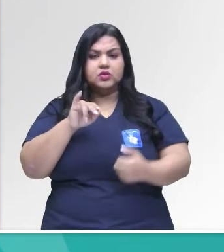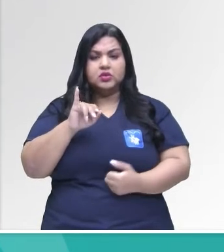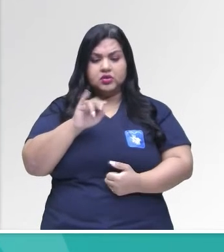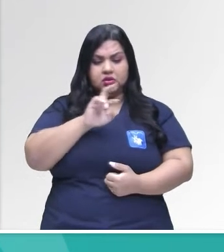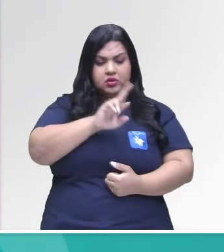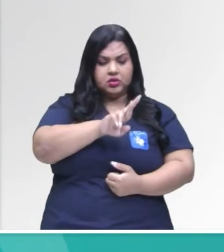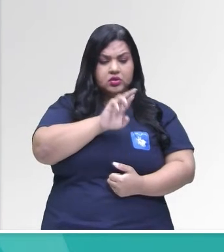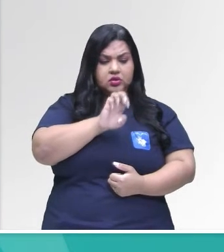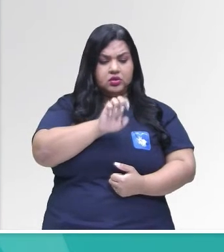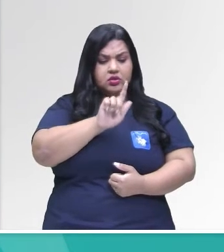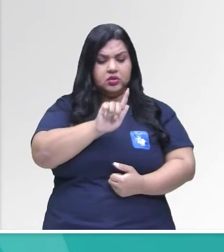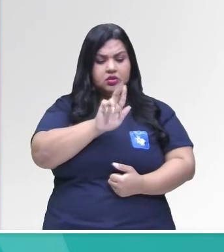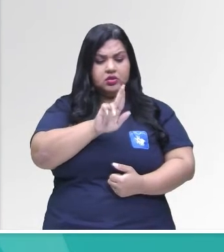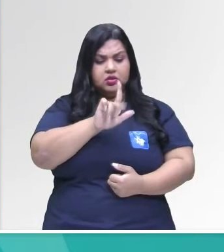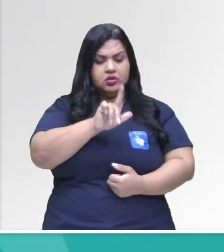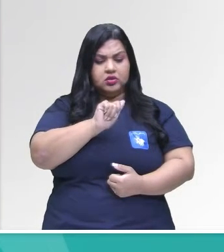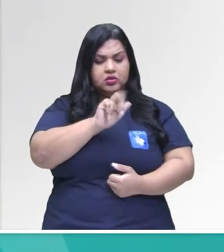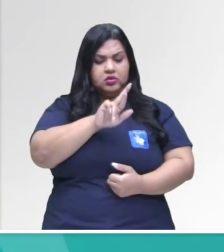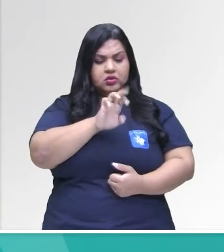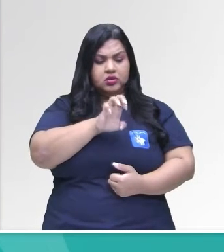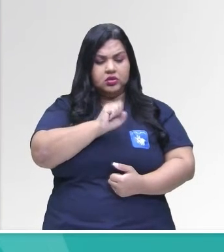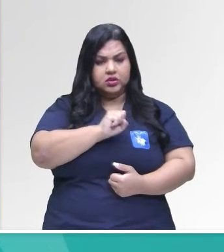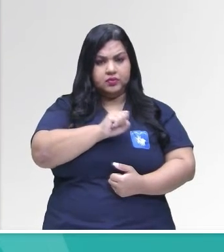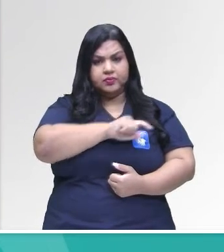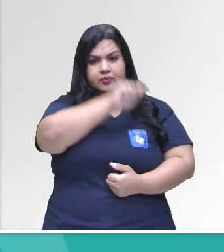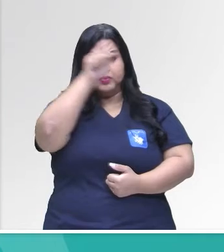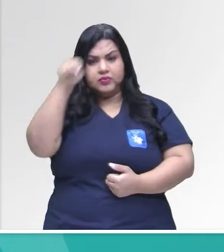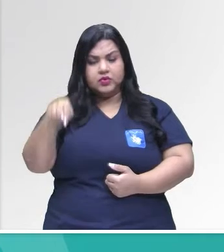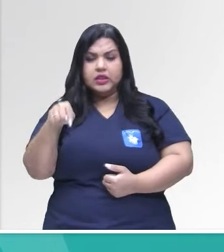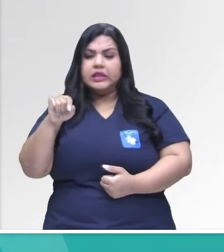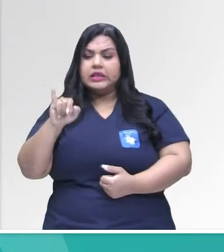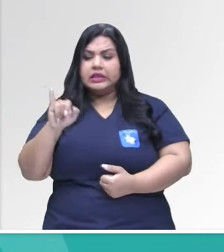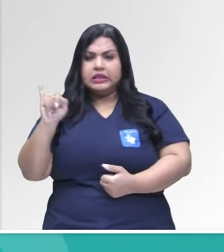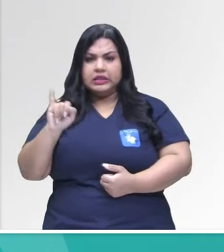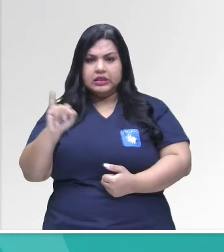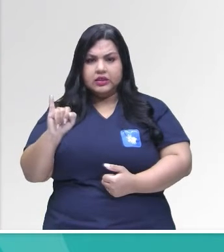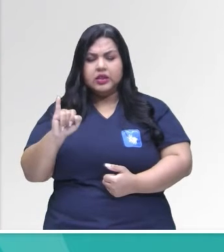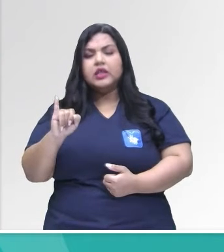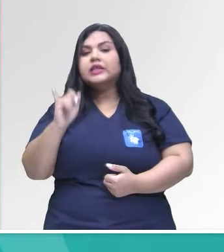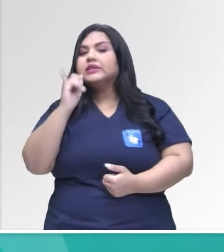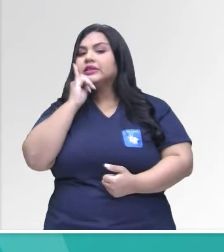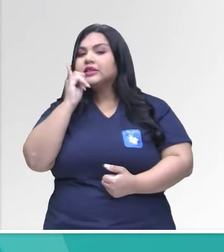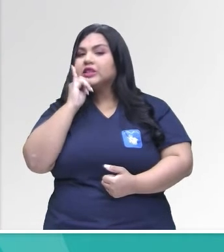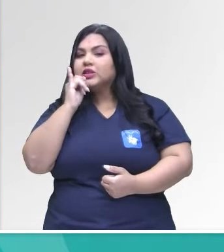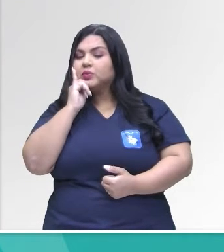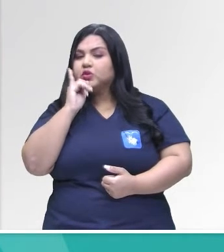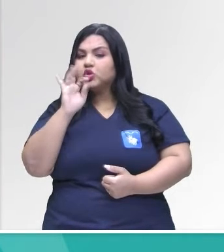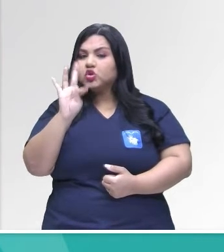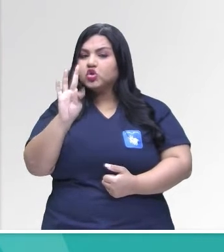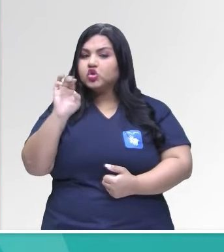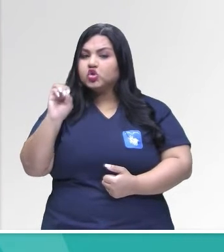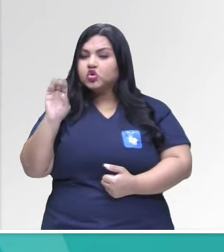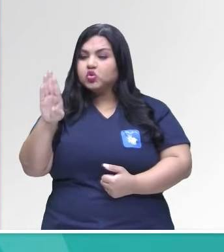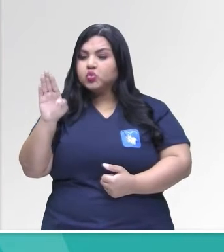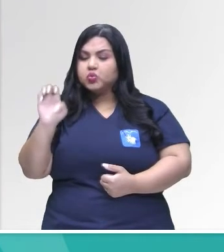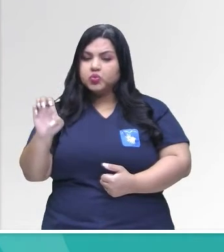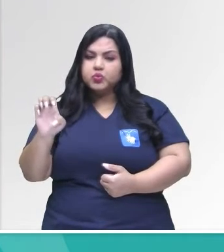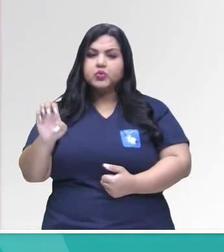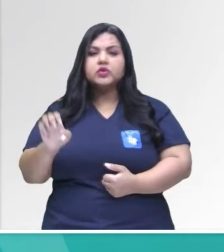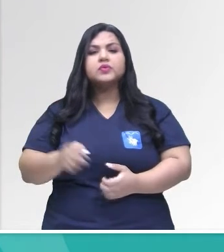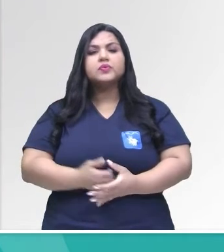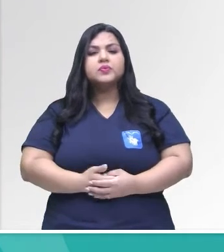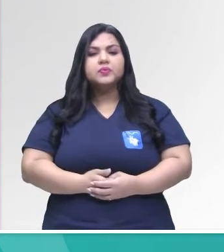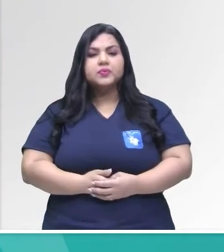Os irregulares, não. Exemplo do verbo to be. Os irregulares, eles têm o verbo na sua